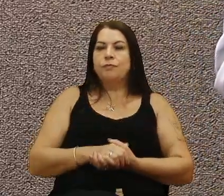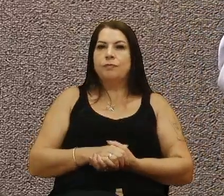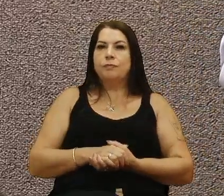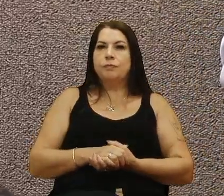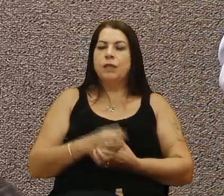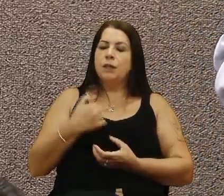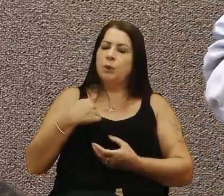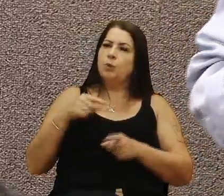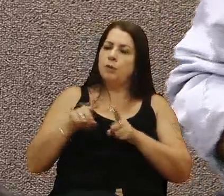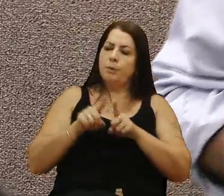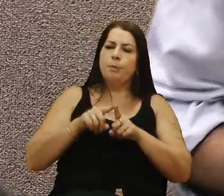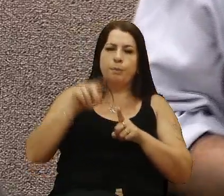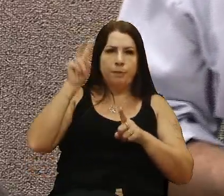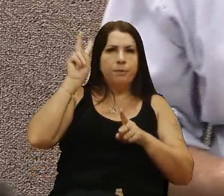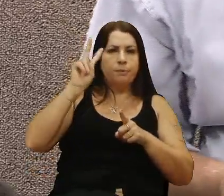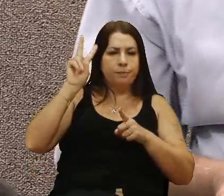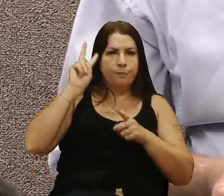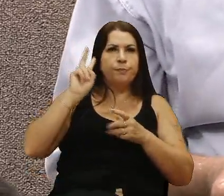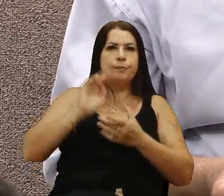Eu também me lembro,